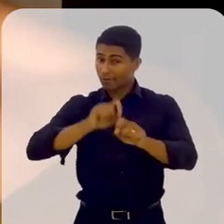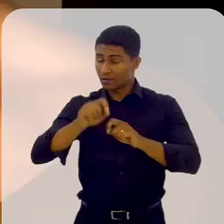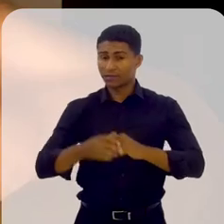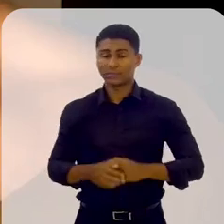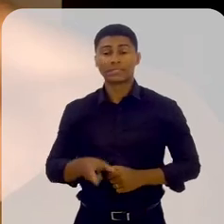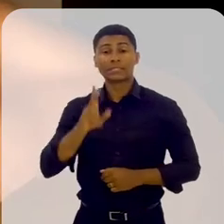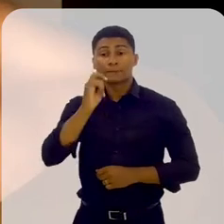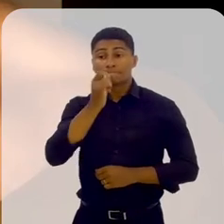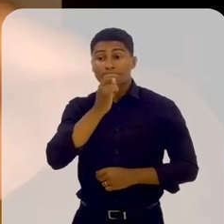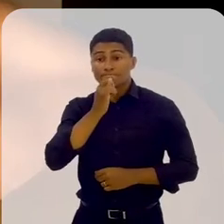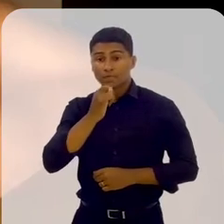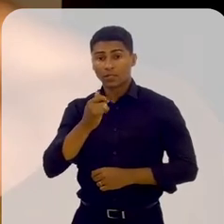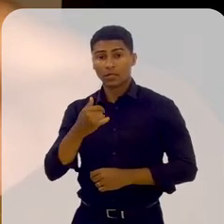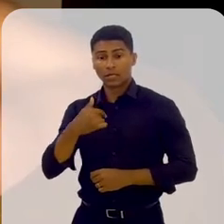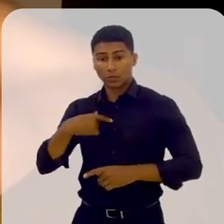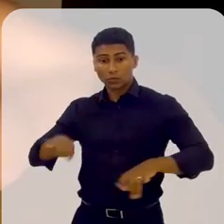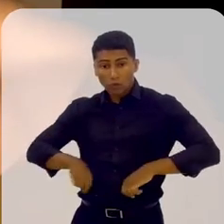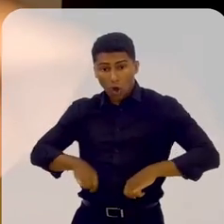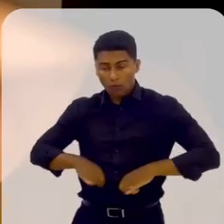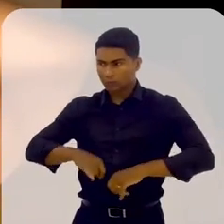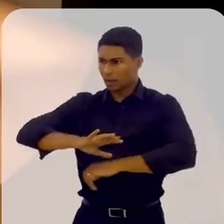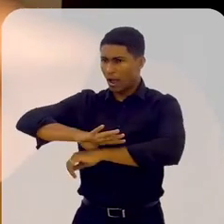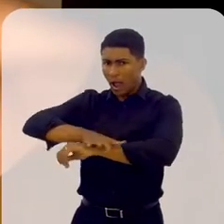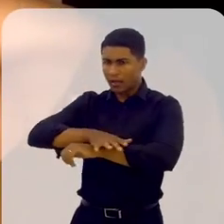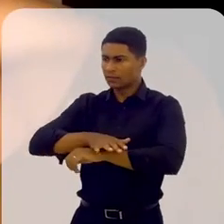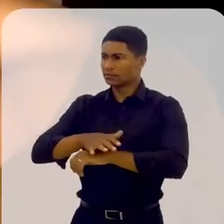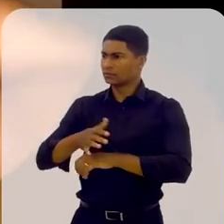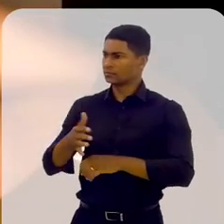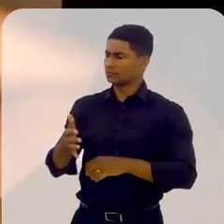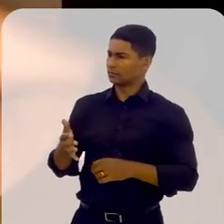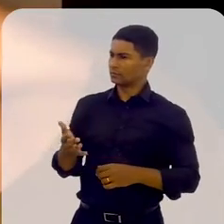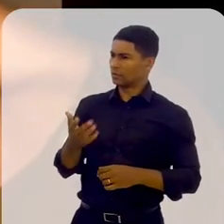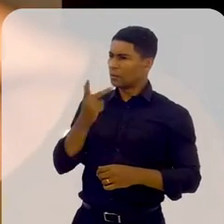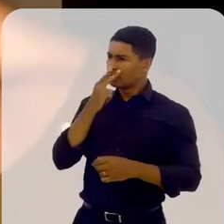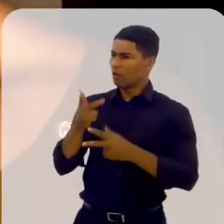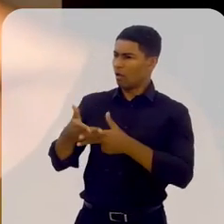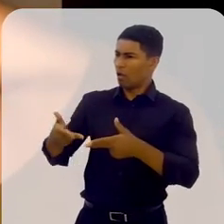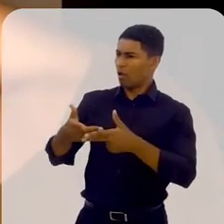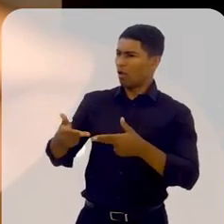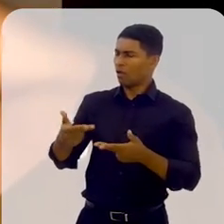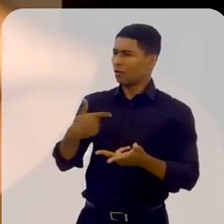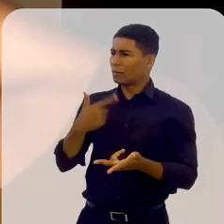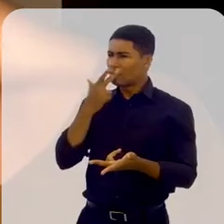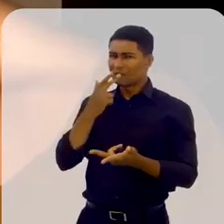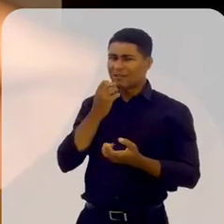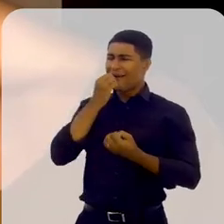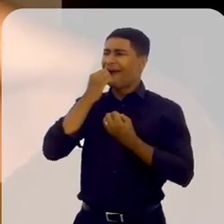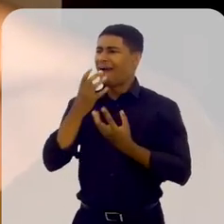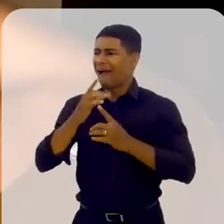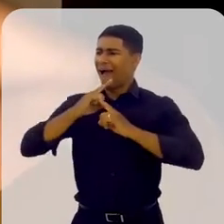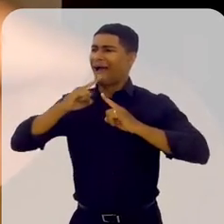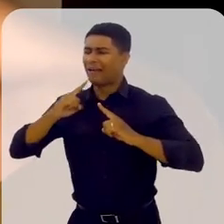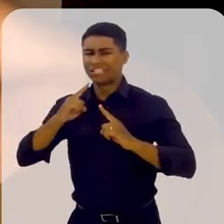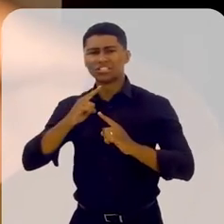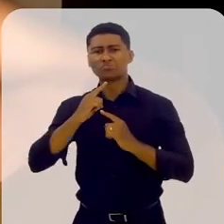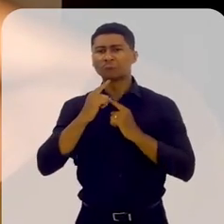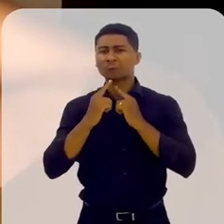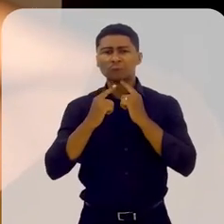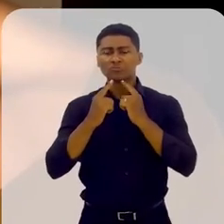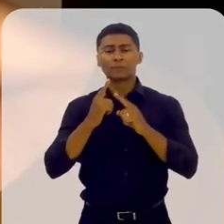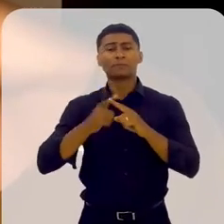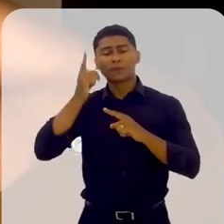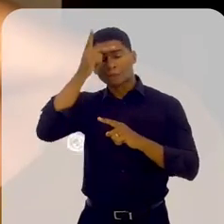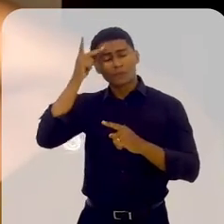se eu sofro uma ação de racismo velado, eu não tenho o que falar, eu não tenho para quem correr, eu não tenho como contestar. Porque